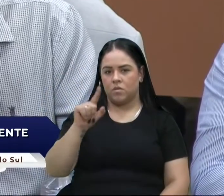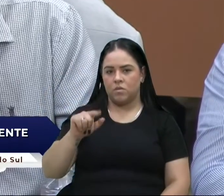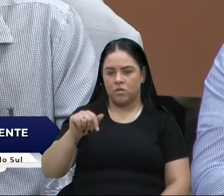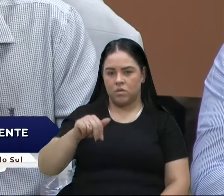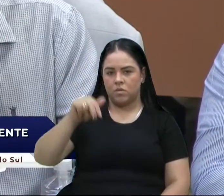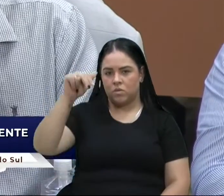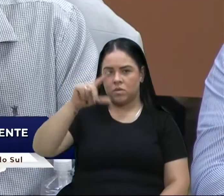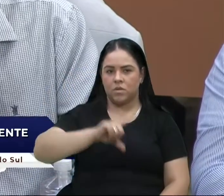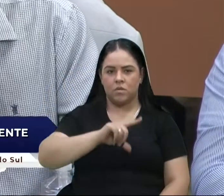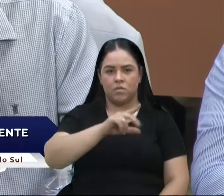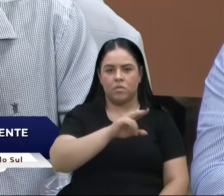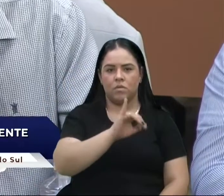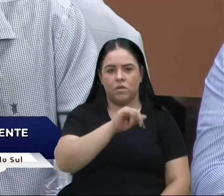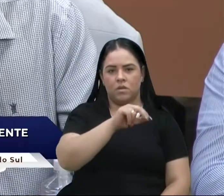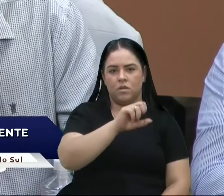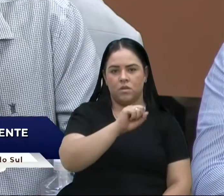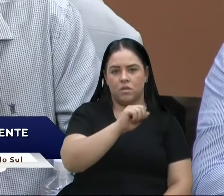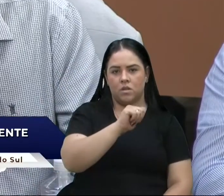no centro.